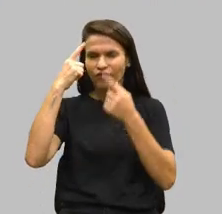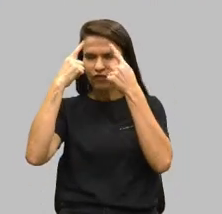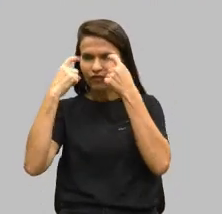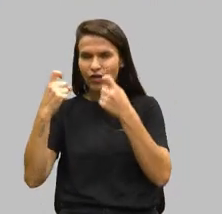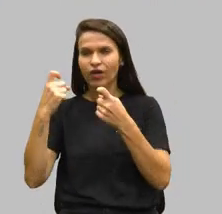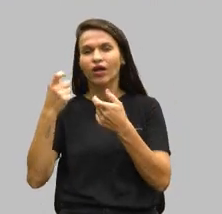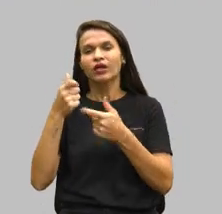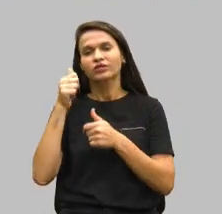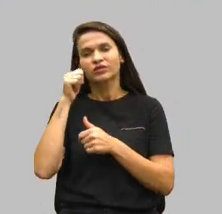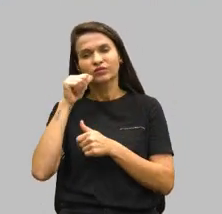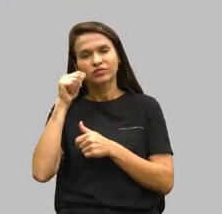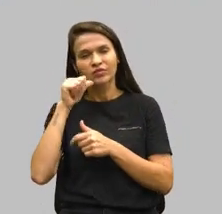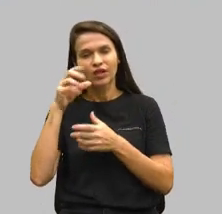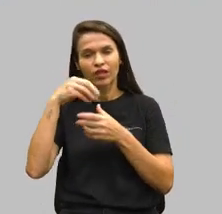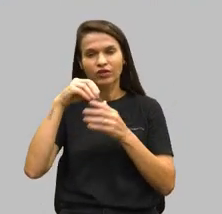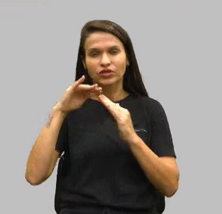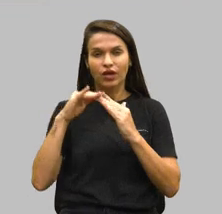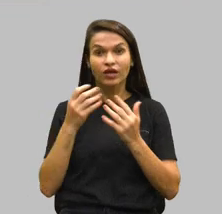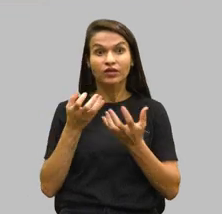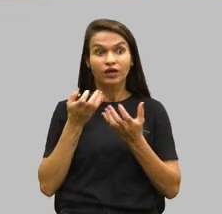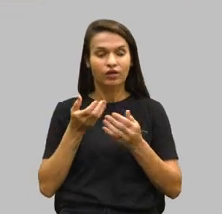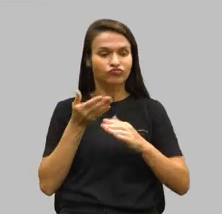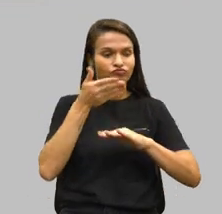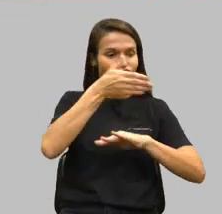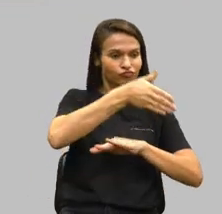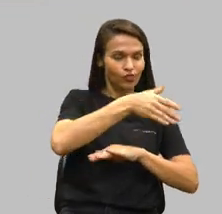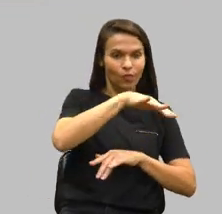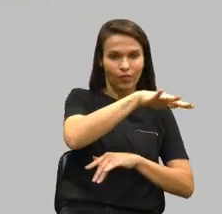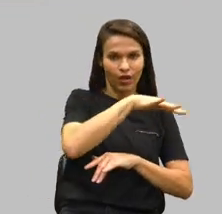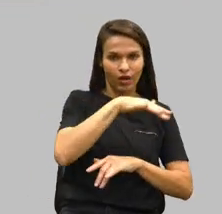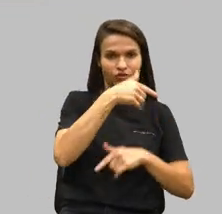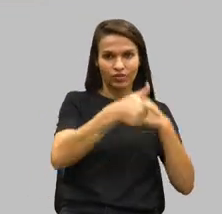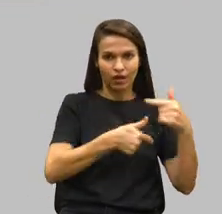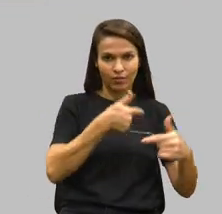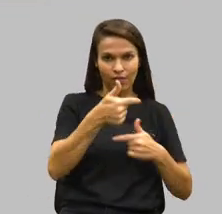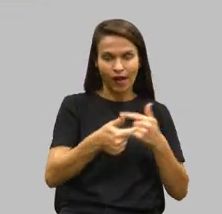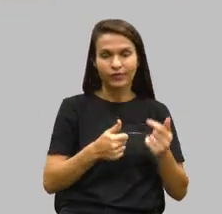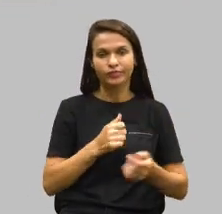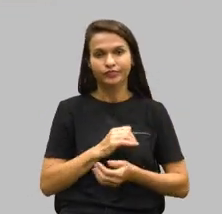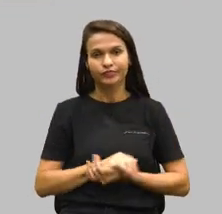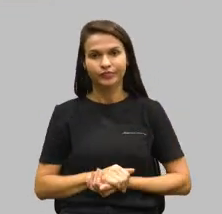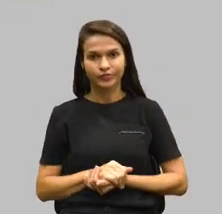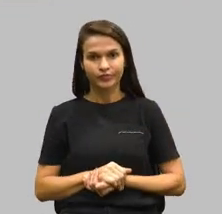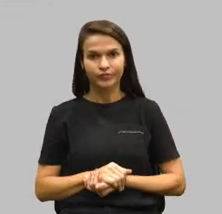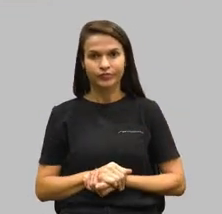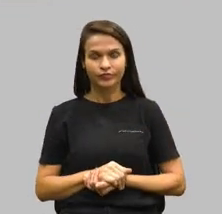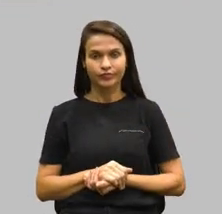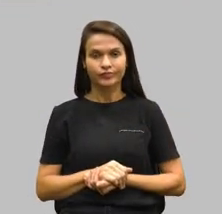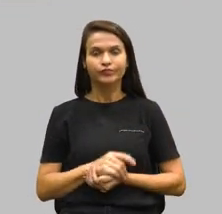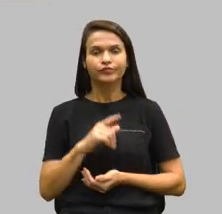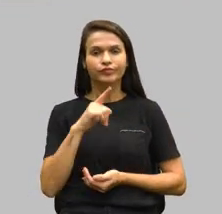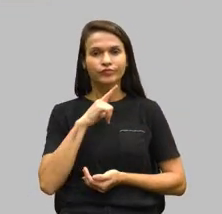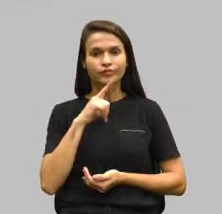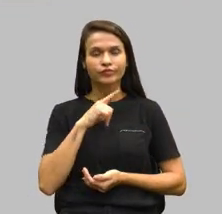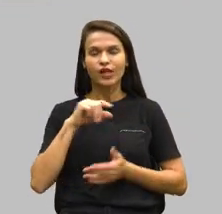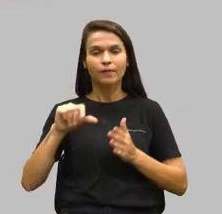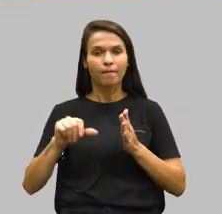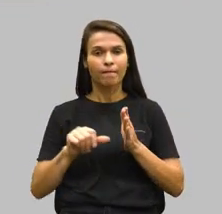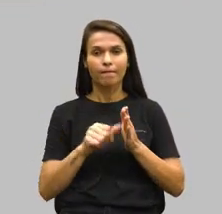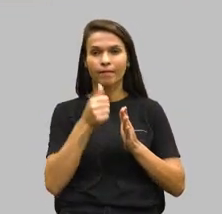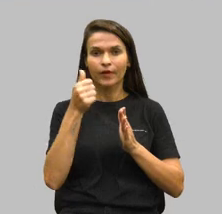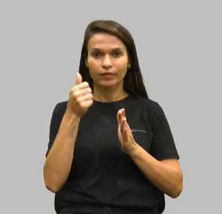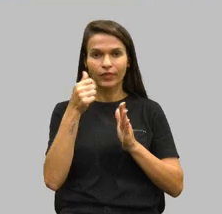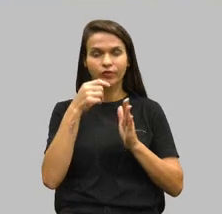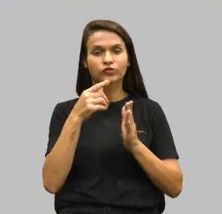que querem buscar o mercado de trabalho bom nós temos eh eh deputada Ana Paula essa foi uma das primeiras eh